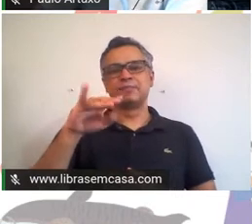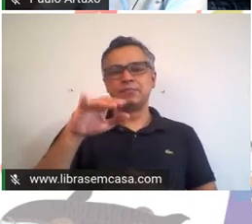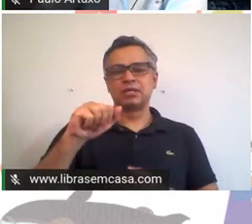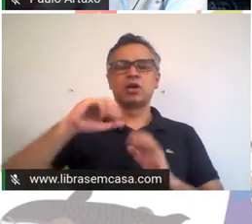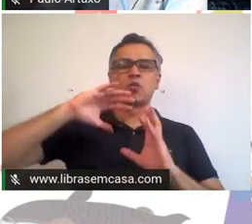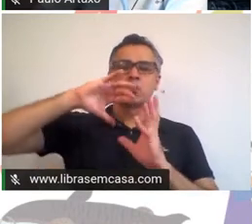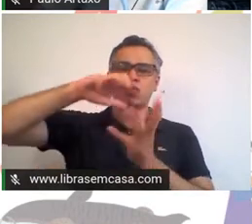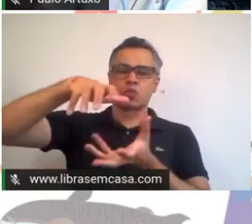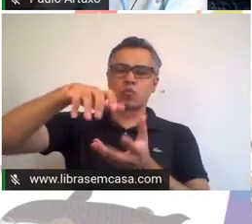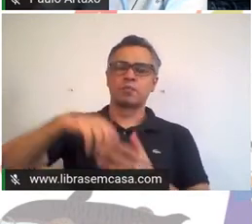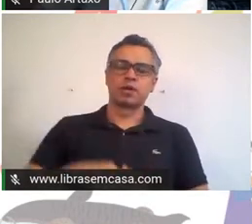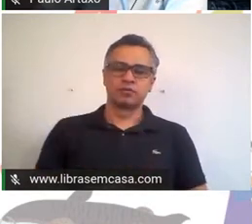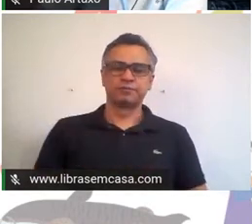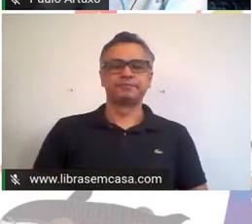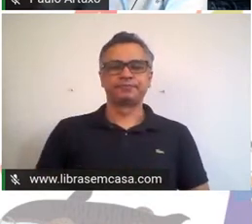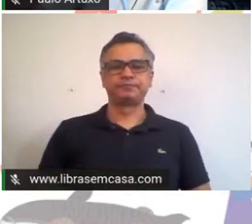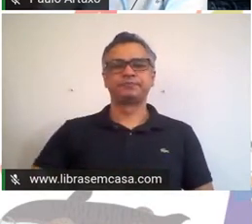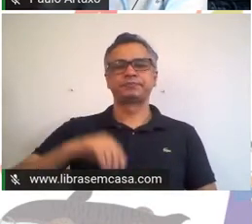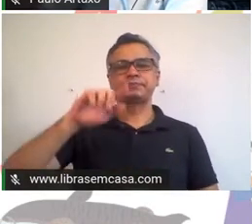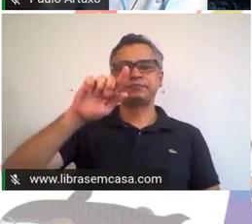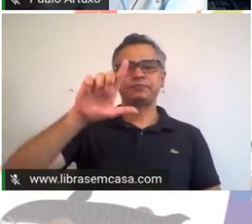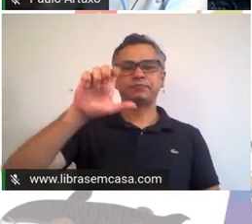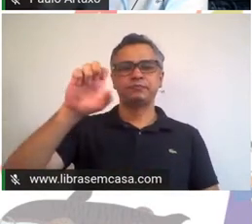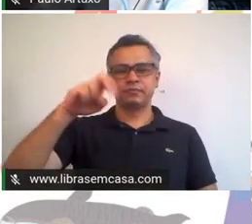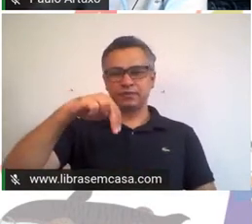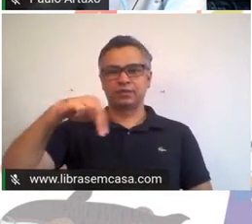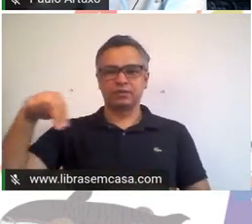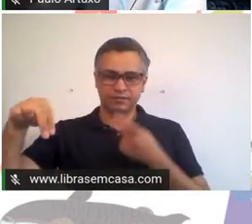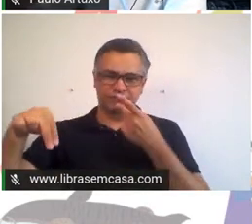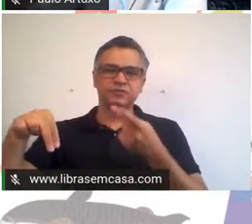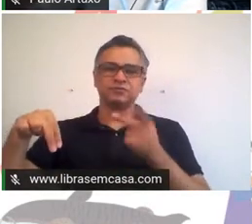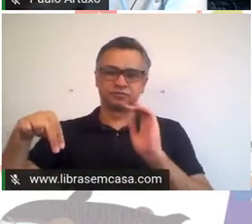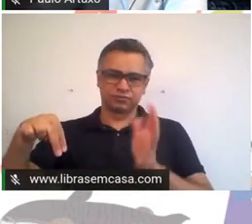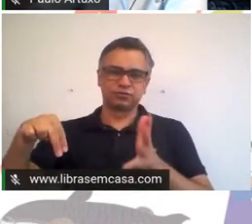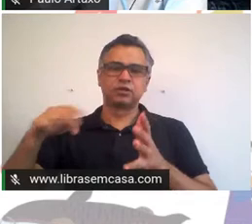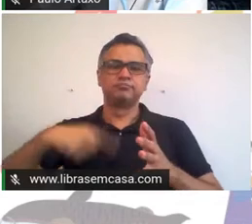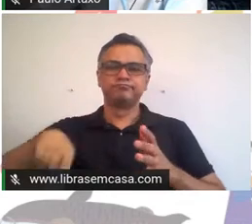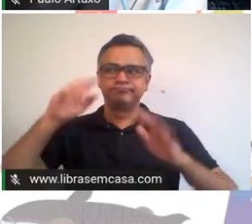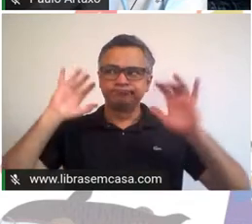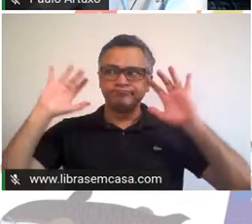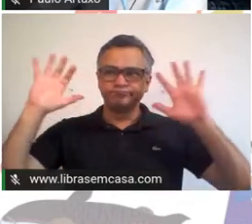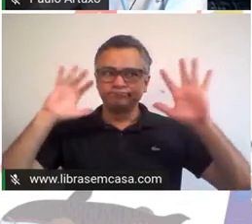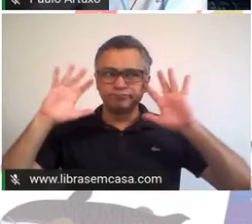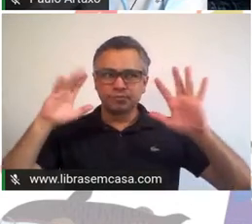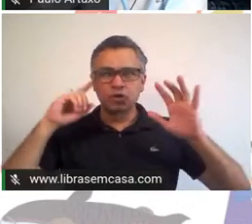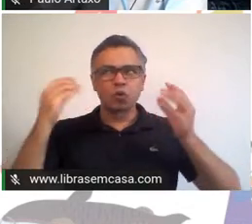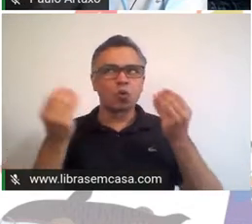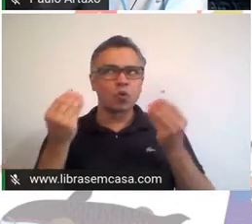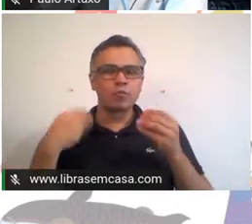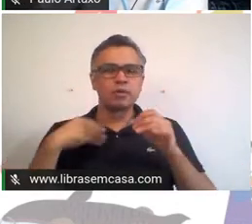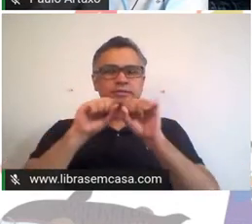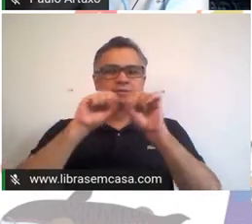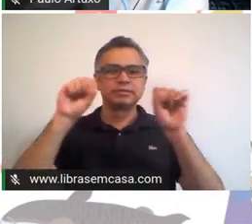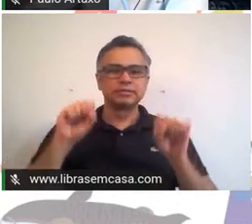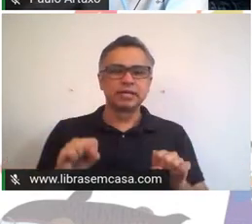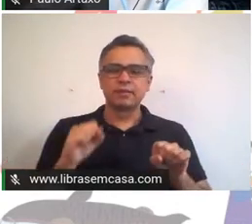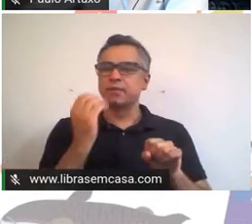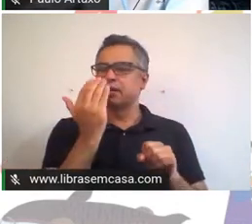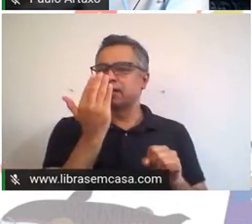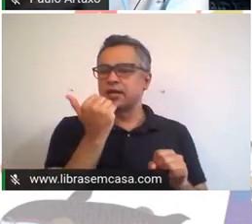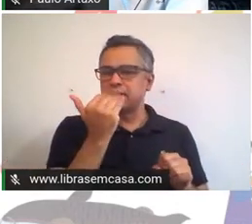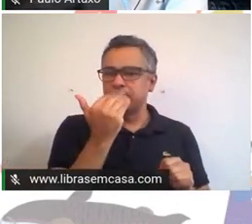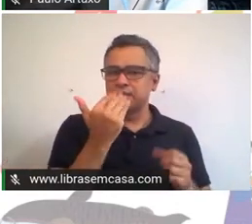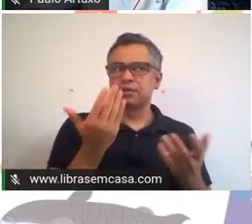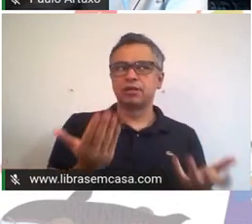para a gente, como o Glenn também mencionou, uma necessidade urgente da gente pensar e reformular nossos sistemas de alimentação, mas não só